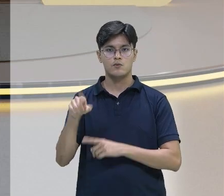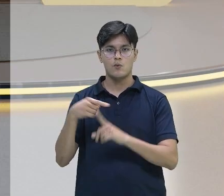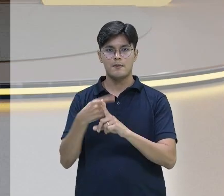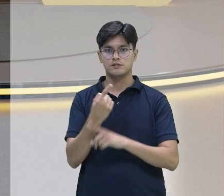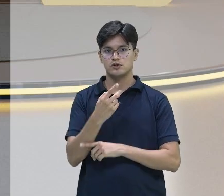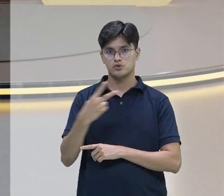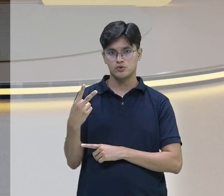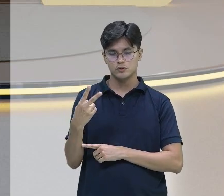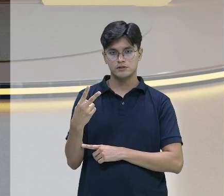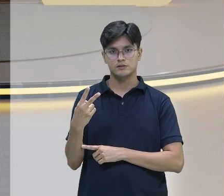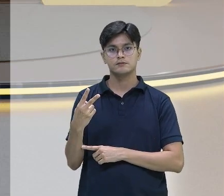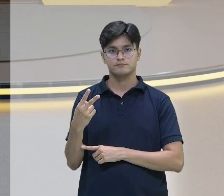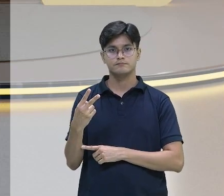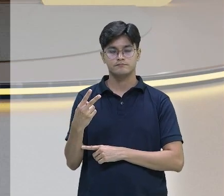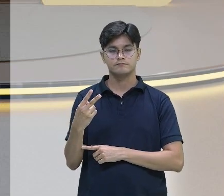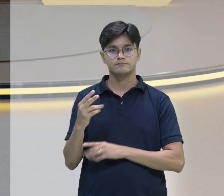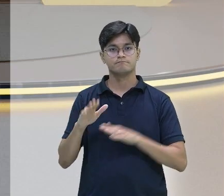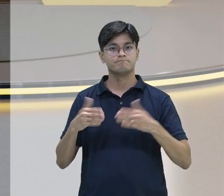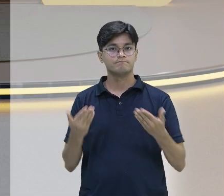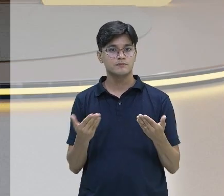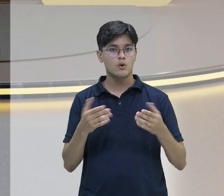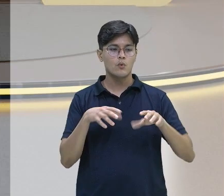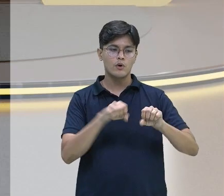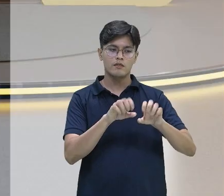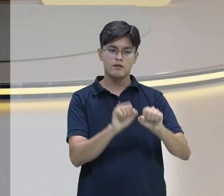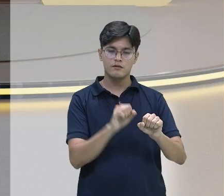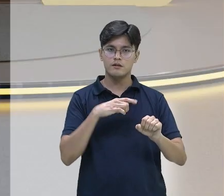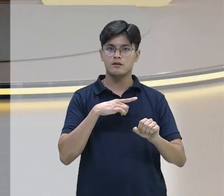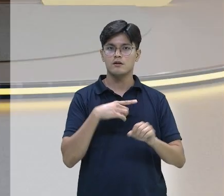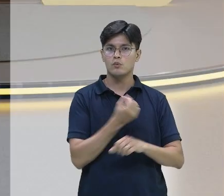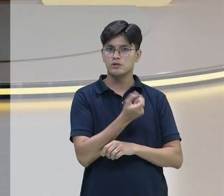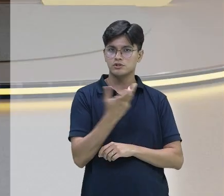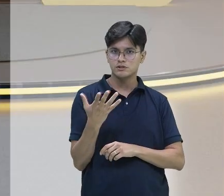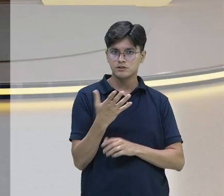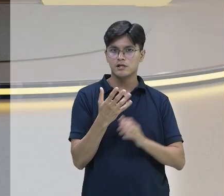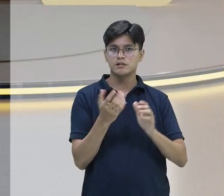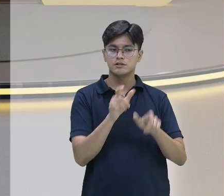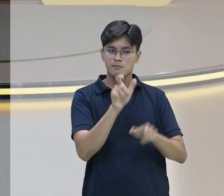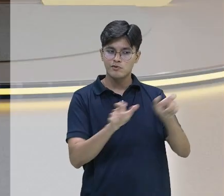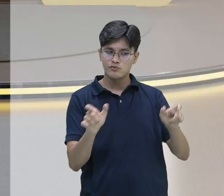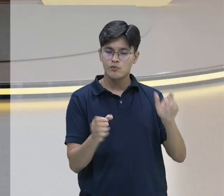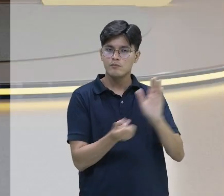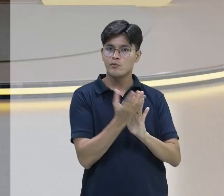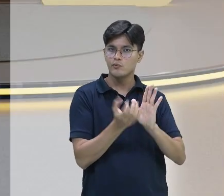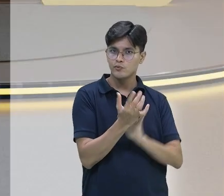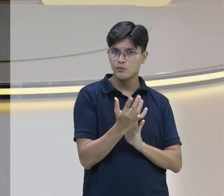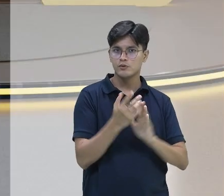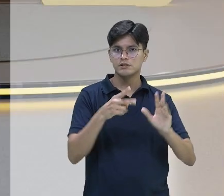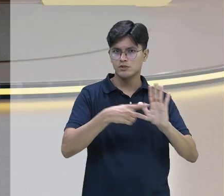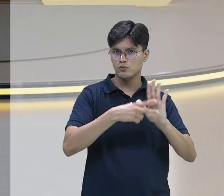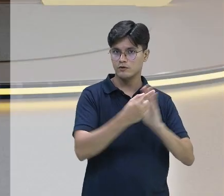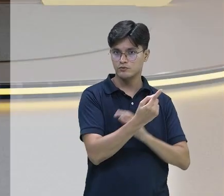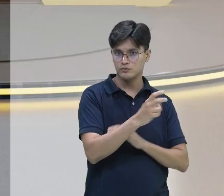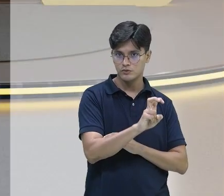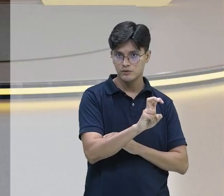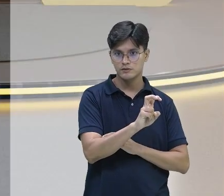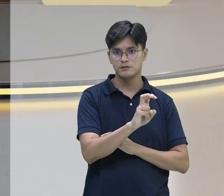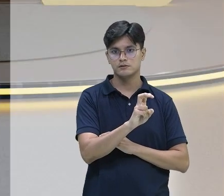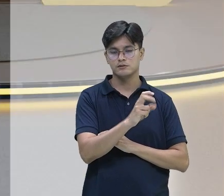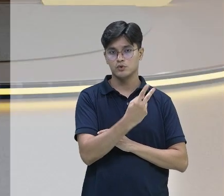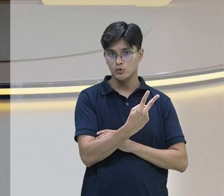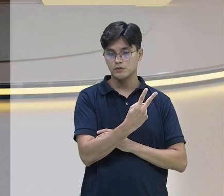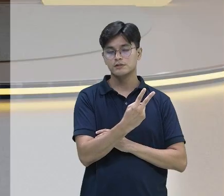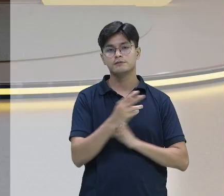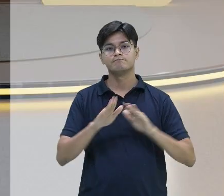12, claro. Então, açaí, quantidade de produtores de açaí, 12, certo? E G de x, 15x mais